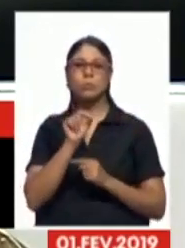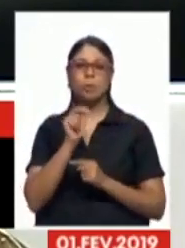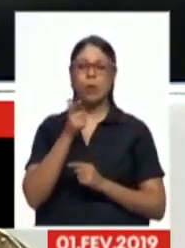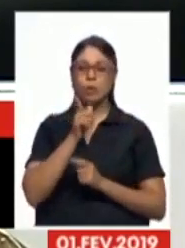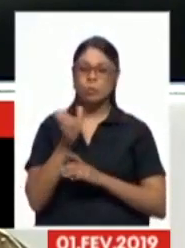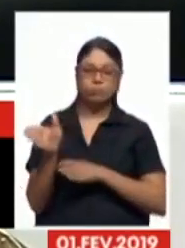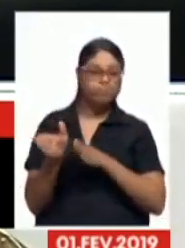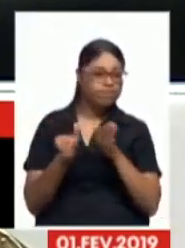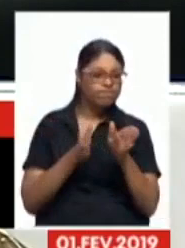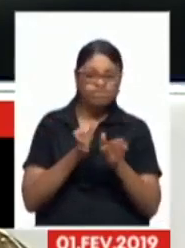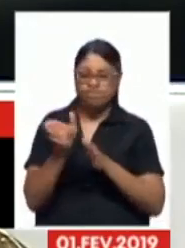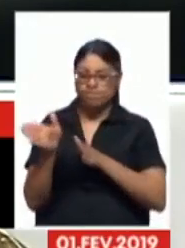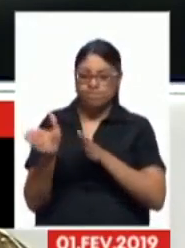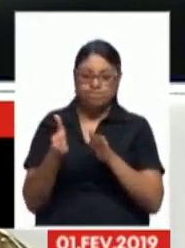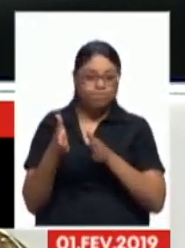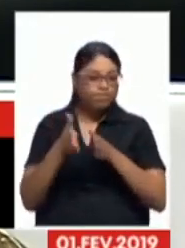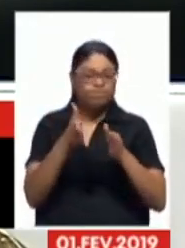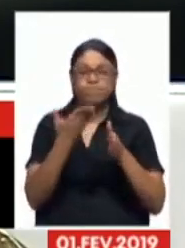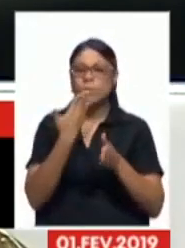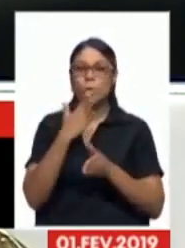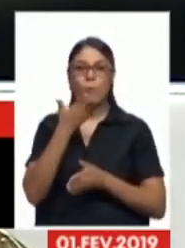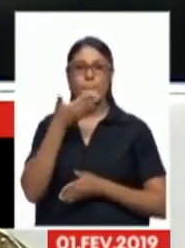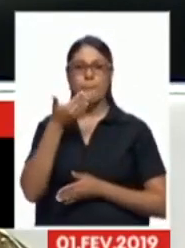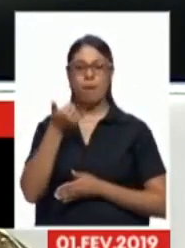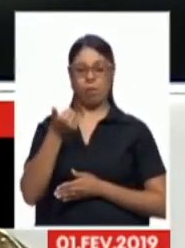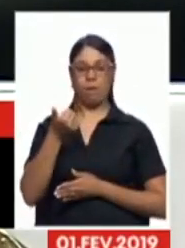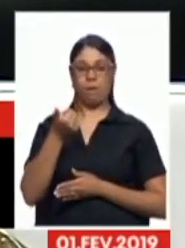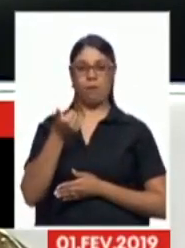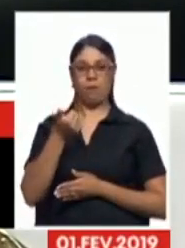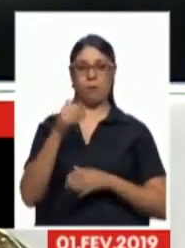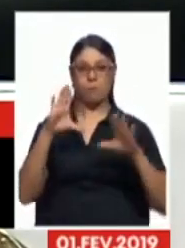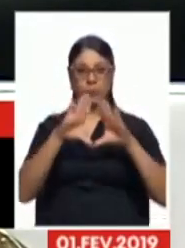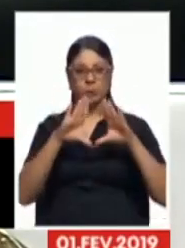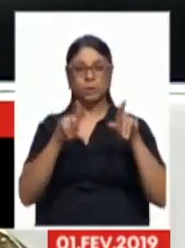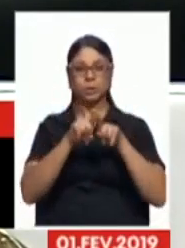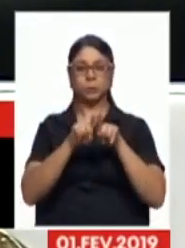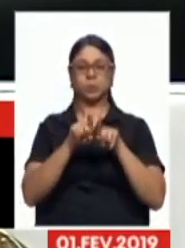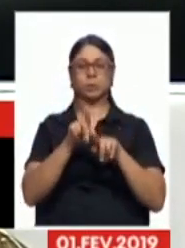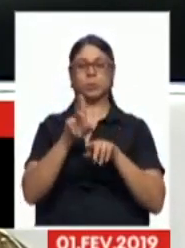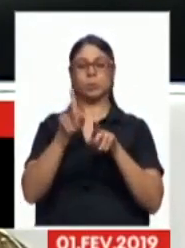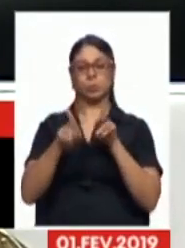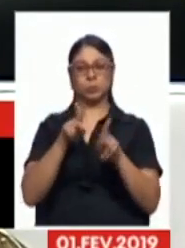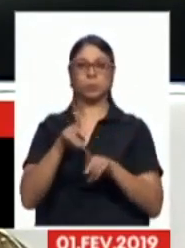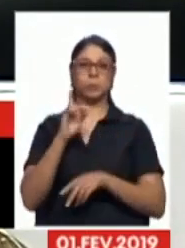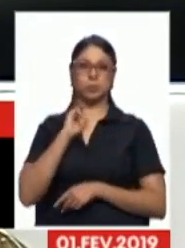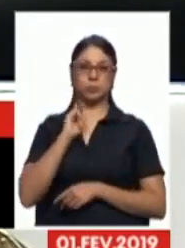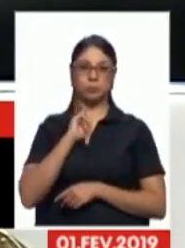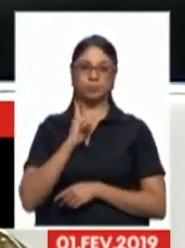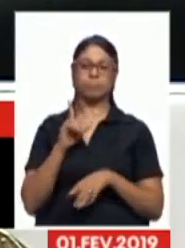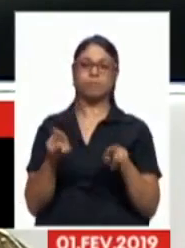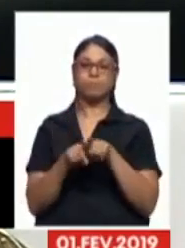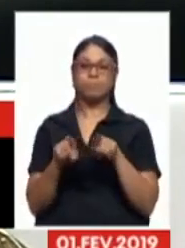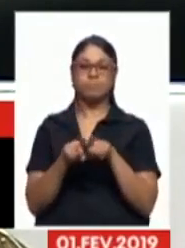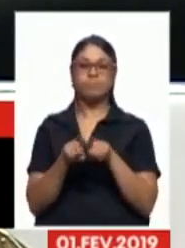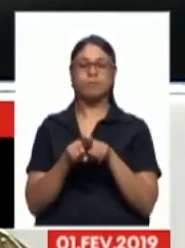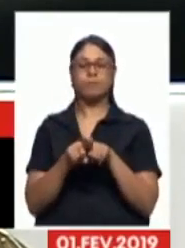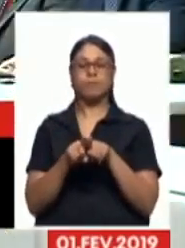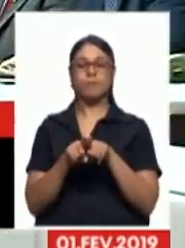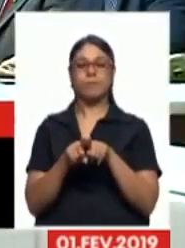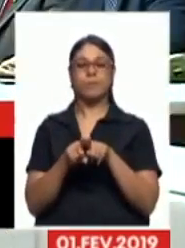a Assembleia e para o Estado de Minas Gerais. Cumprimento o deputado Eli Tarquini, nosso estimado